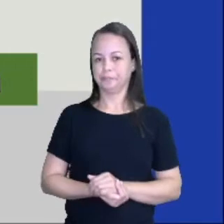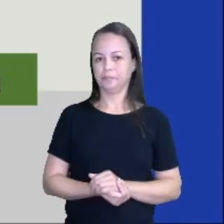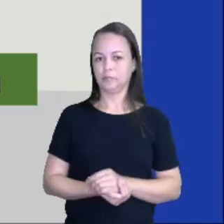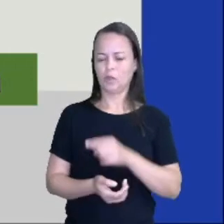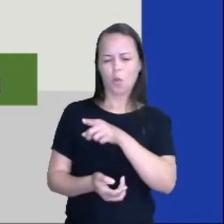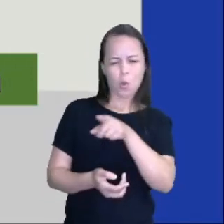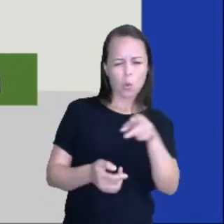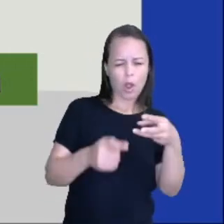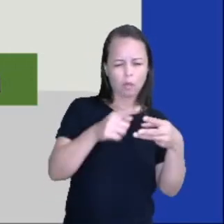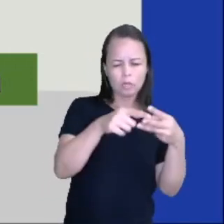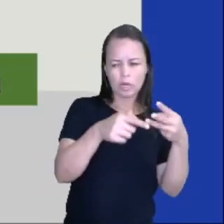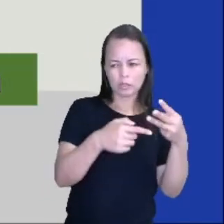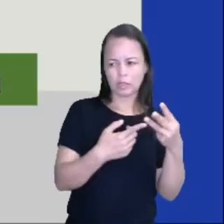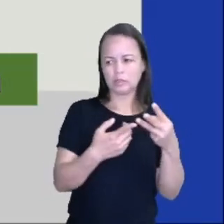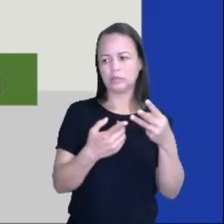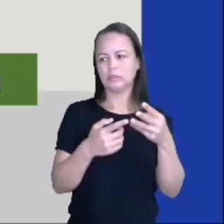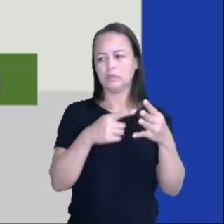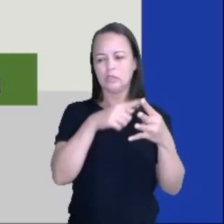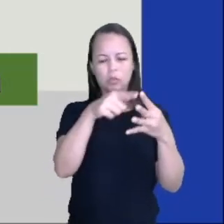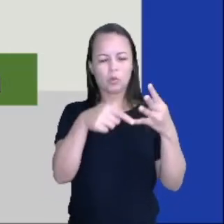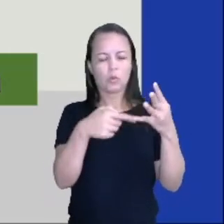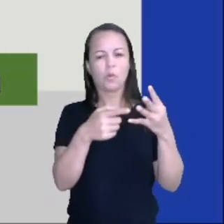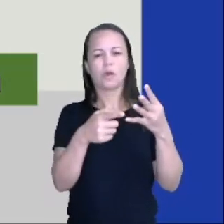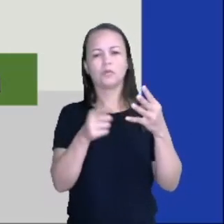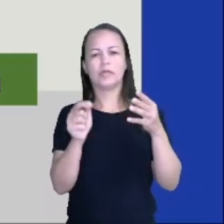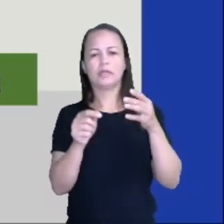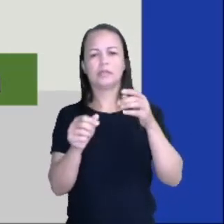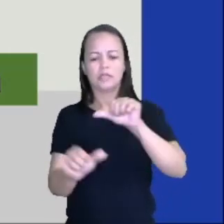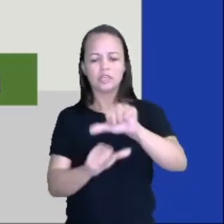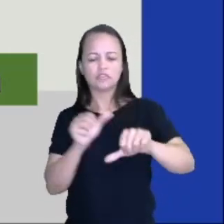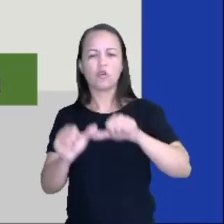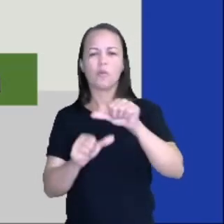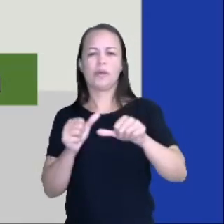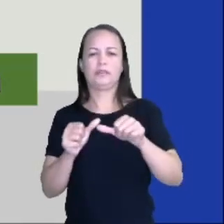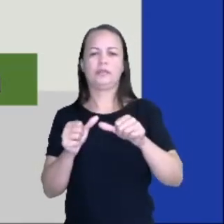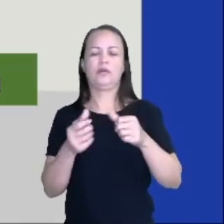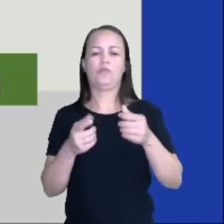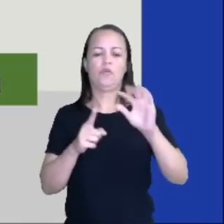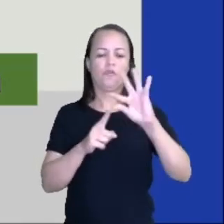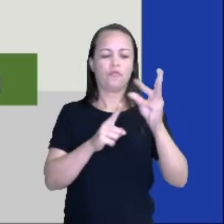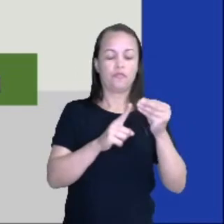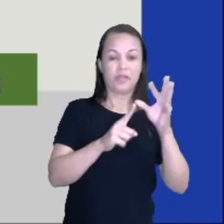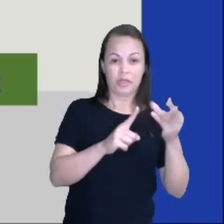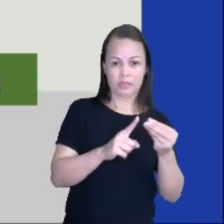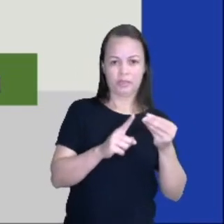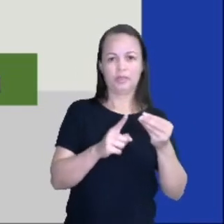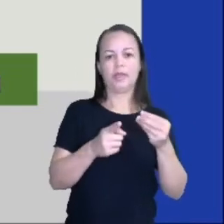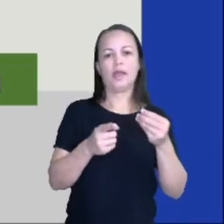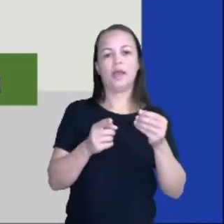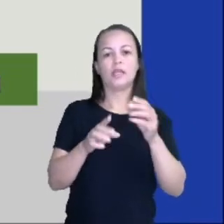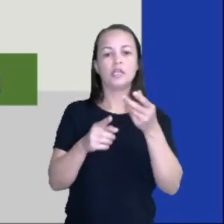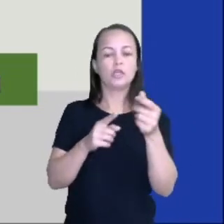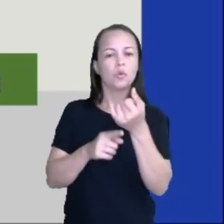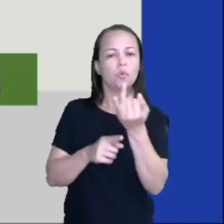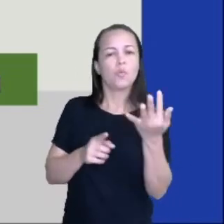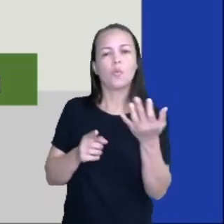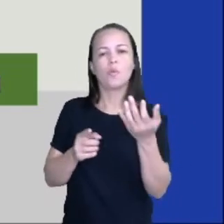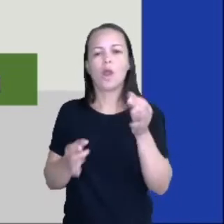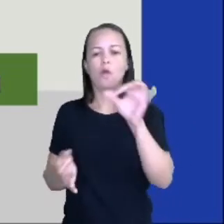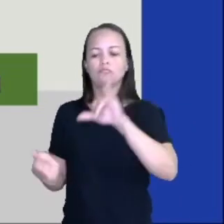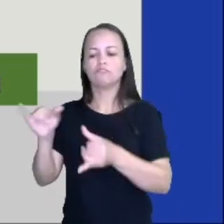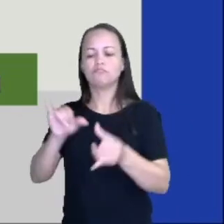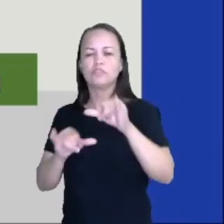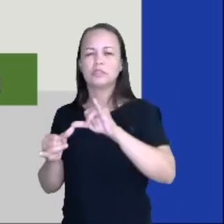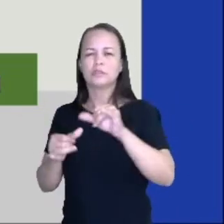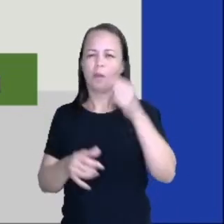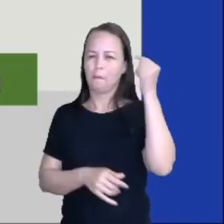vocês acham que é a transformação física e qual desses é a transformação química? Vamos pensar um pouco. A